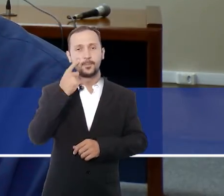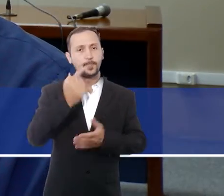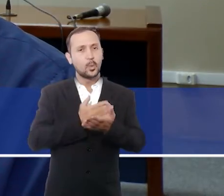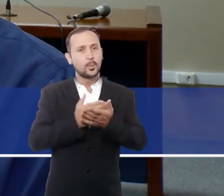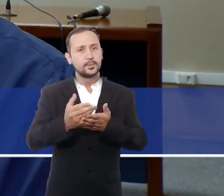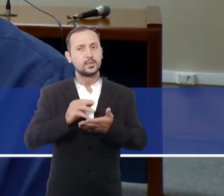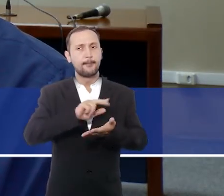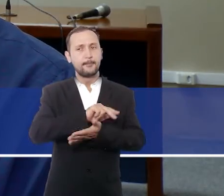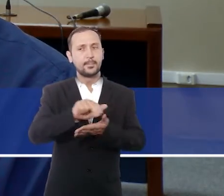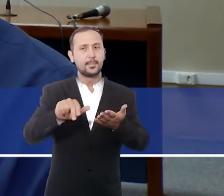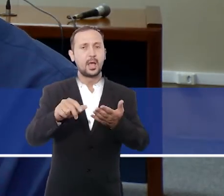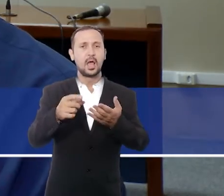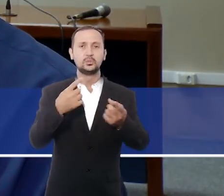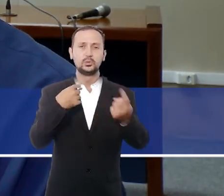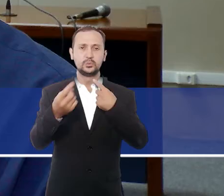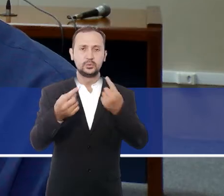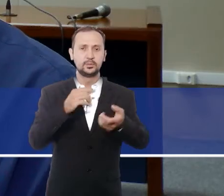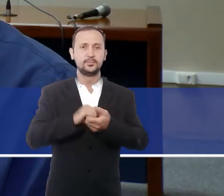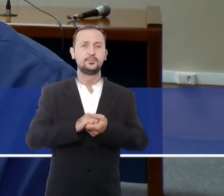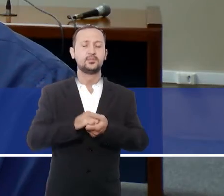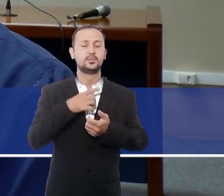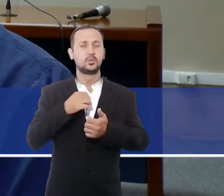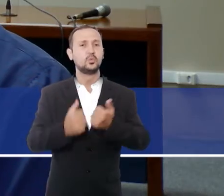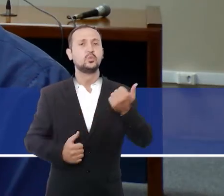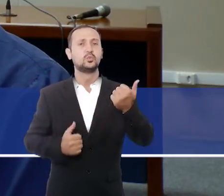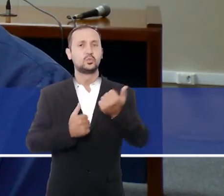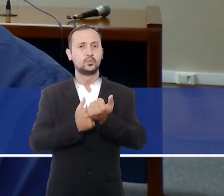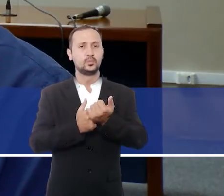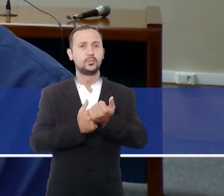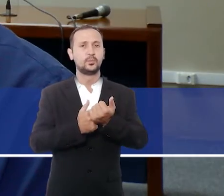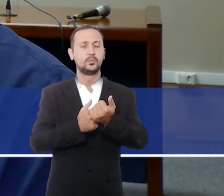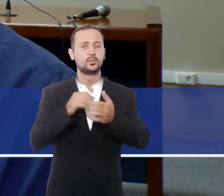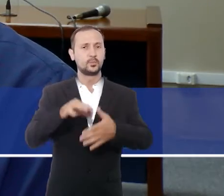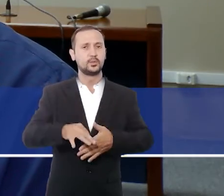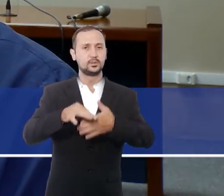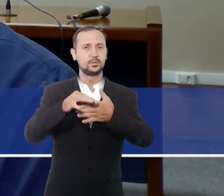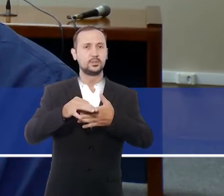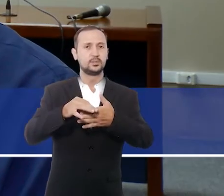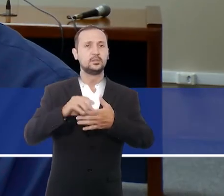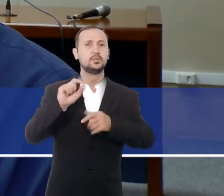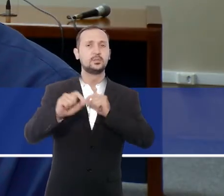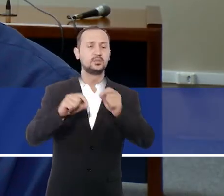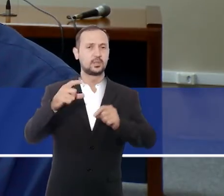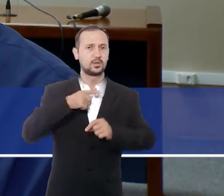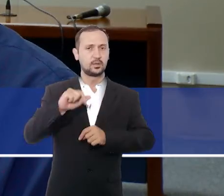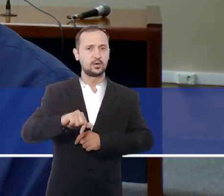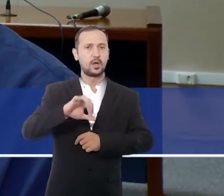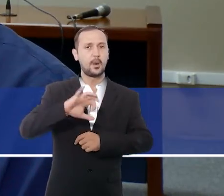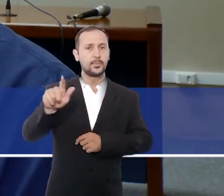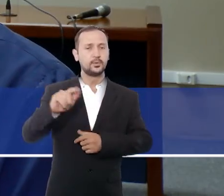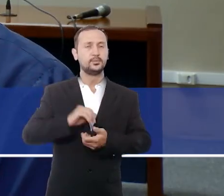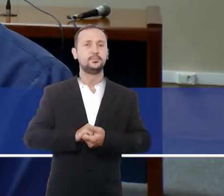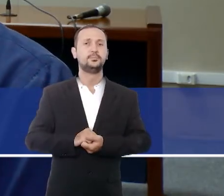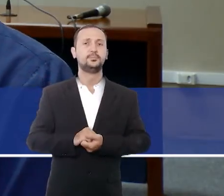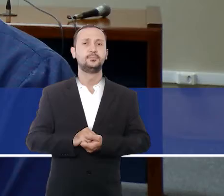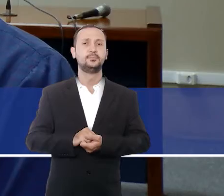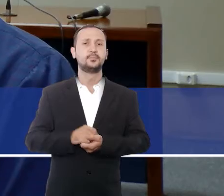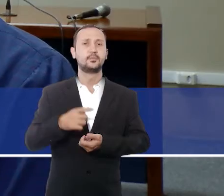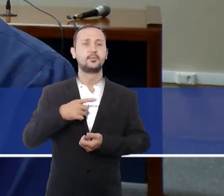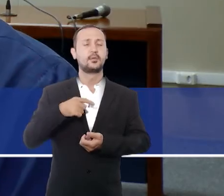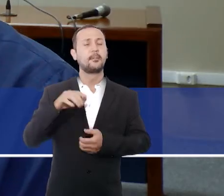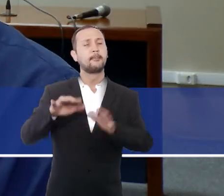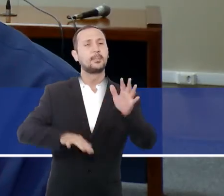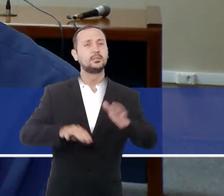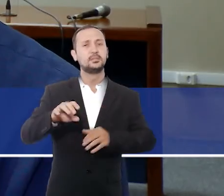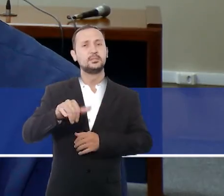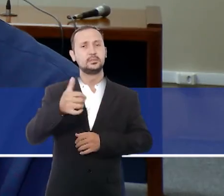na verdade, iniciar uma série de diálogos. E isso dá um suporte necessário para as lideranças tradicionais que já existem aqui em Campo Grande.